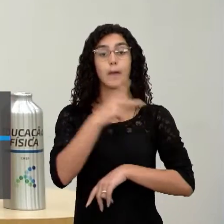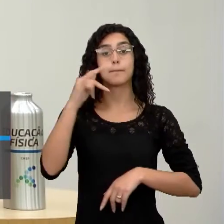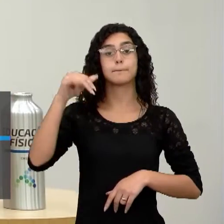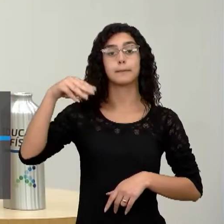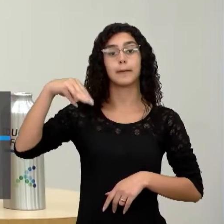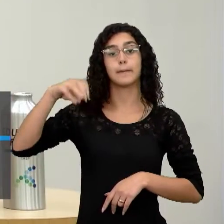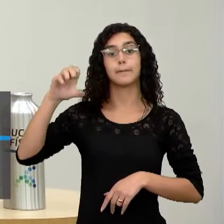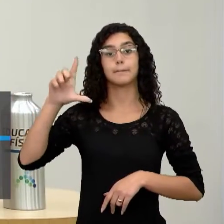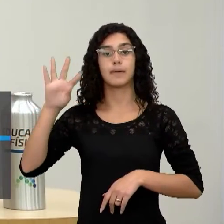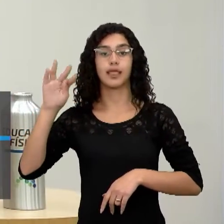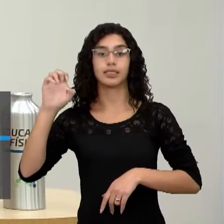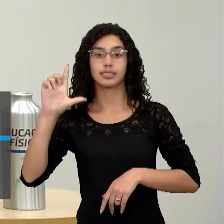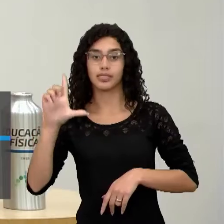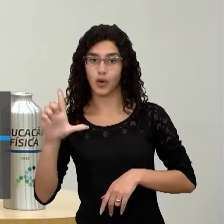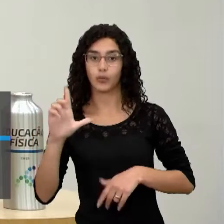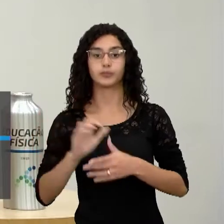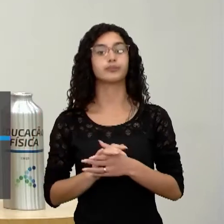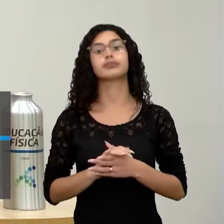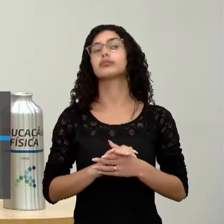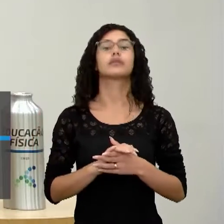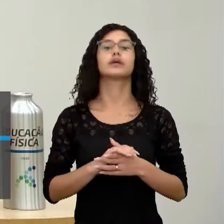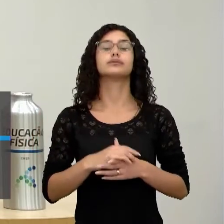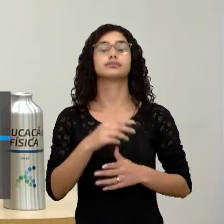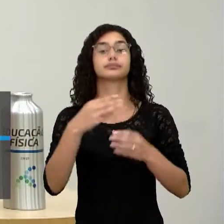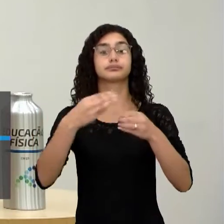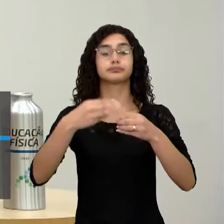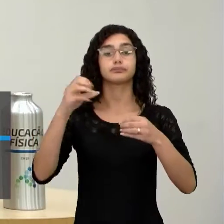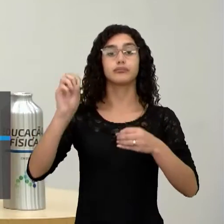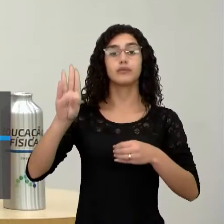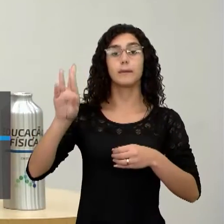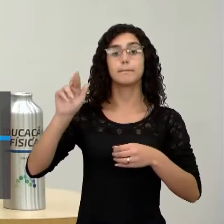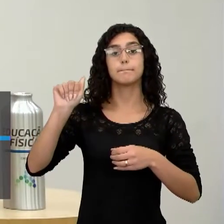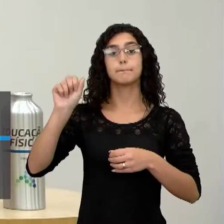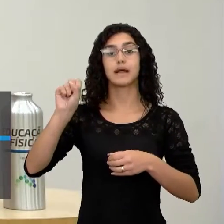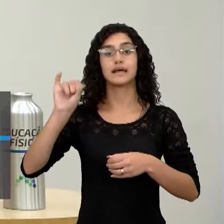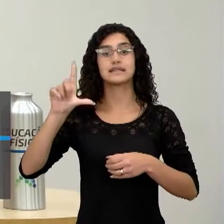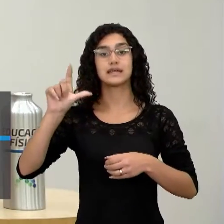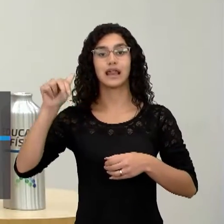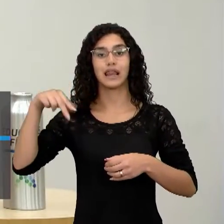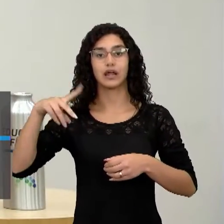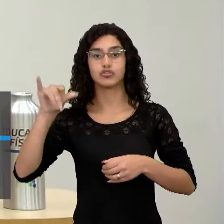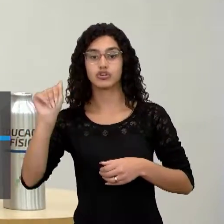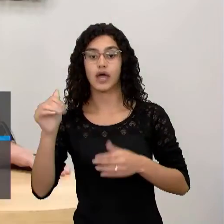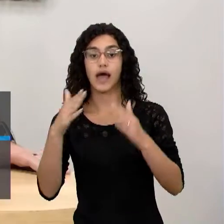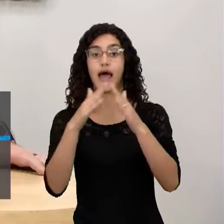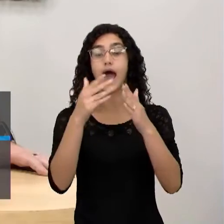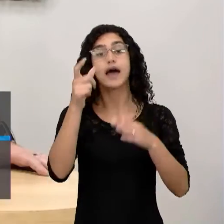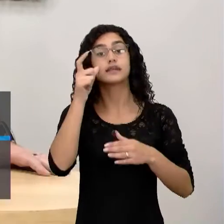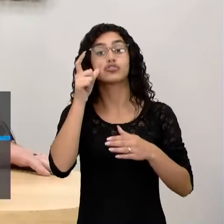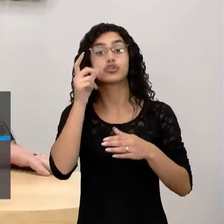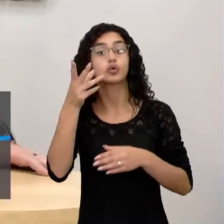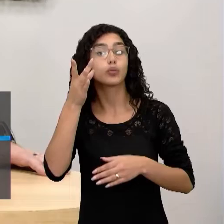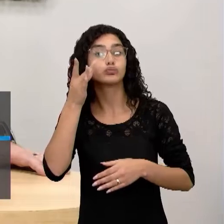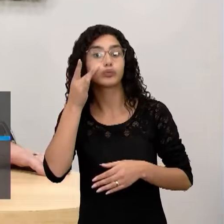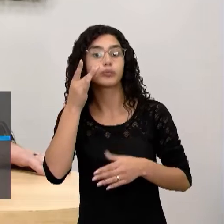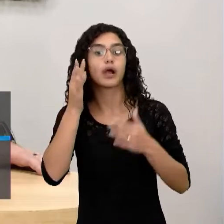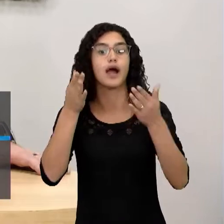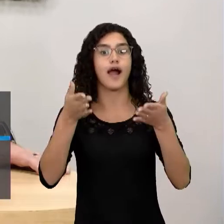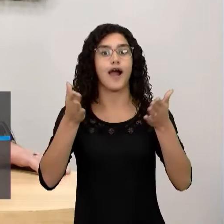Pimentel Resende, de Brasilândia, que estão lá assistindo a aula ao vivo.